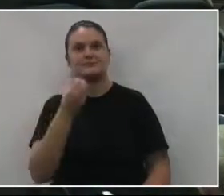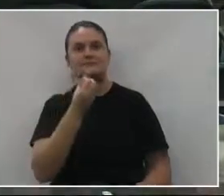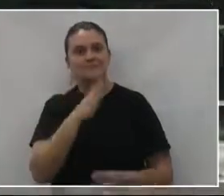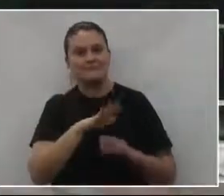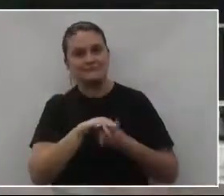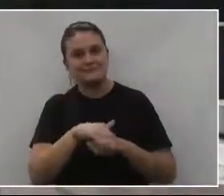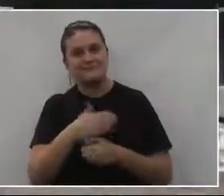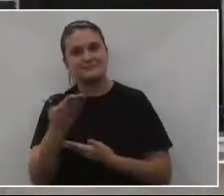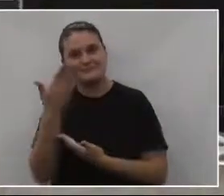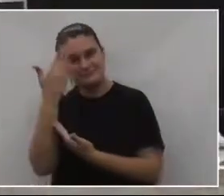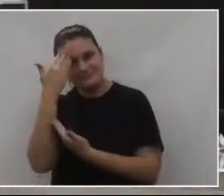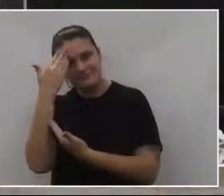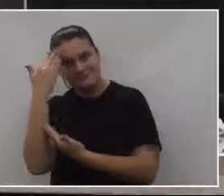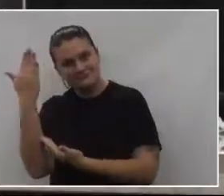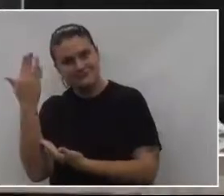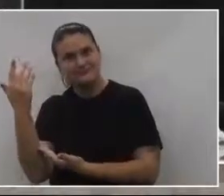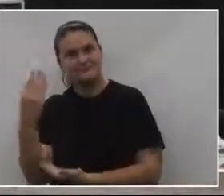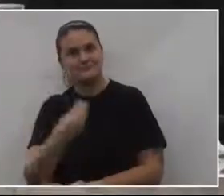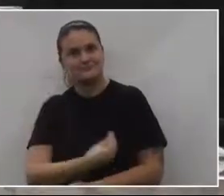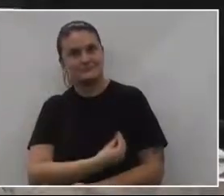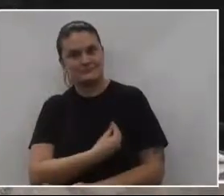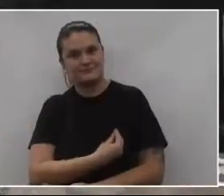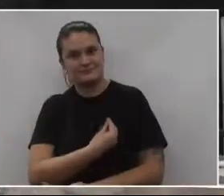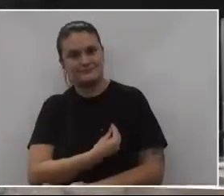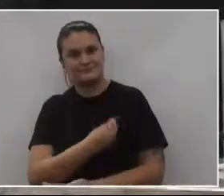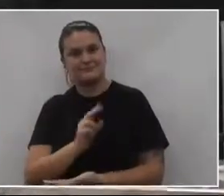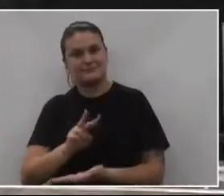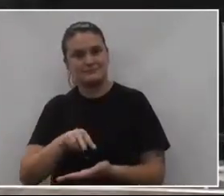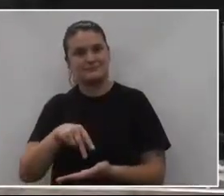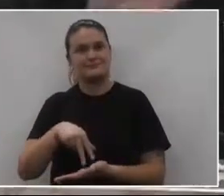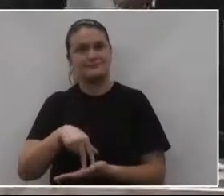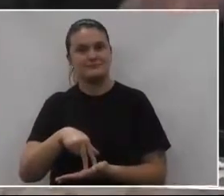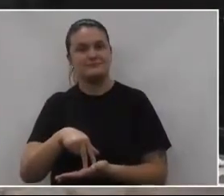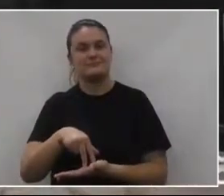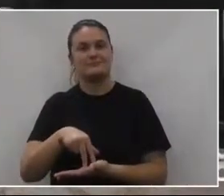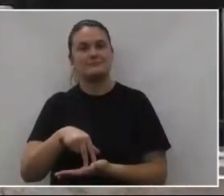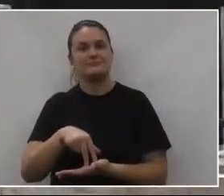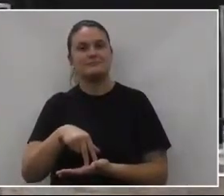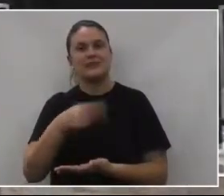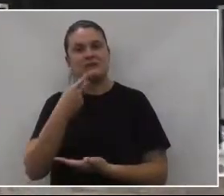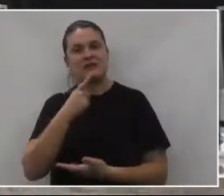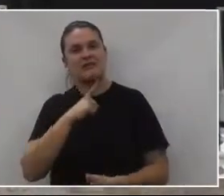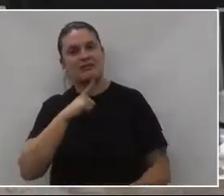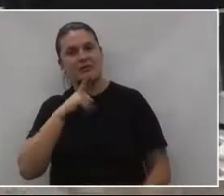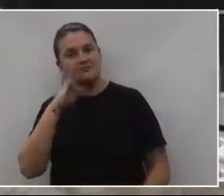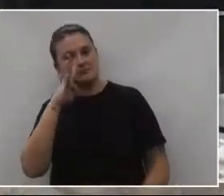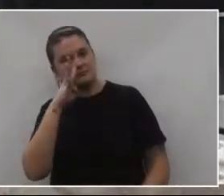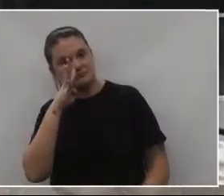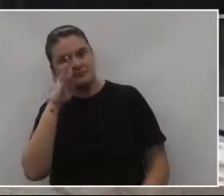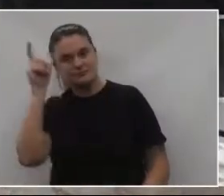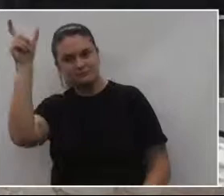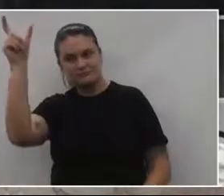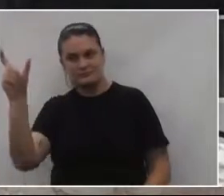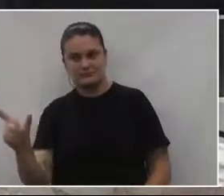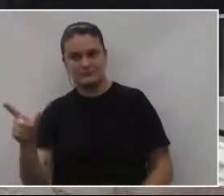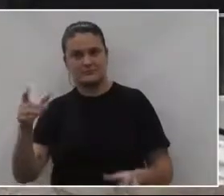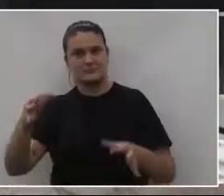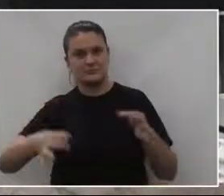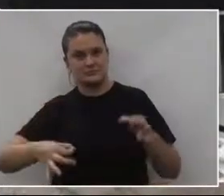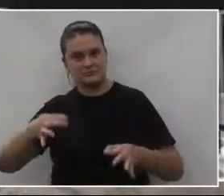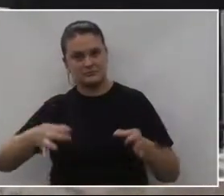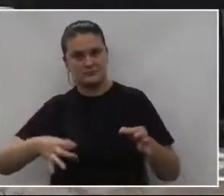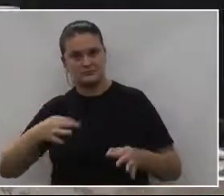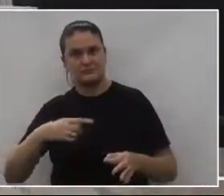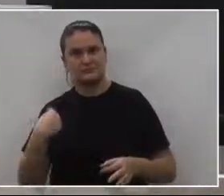Quero agradecer mais uma vez a presença nessa casa e dizer da minha admiração pelo senhor como juiz da